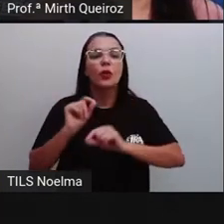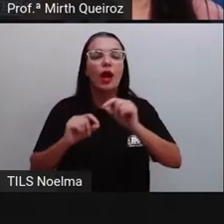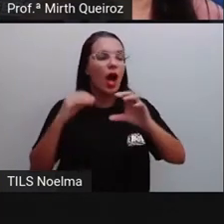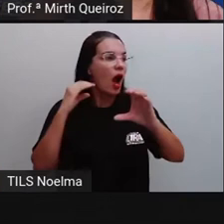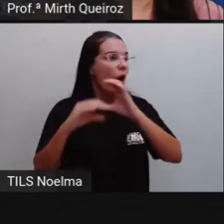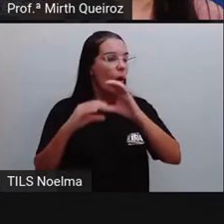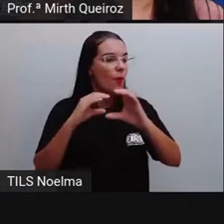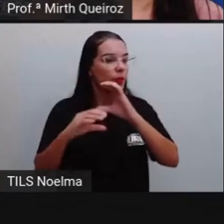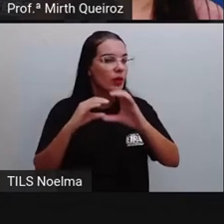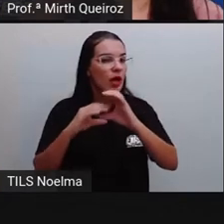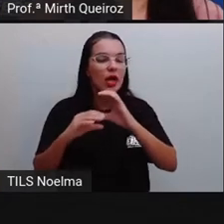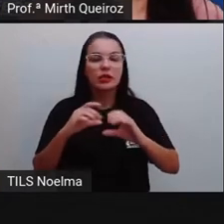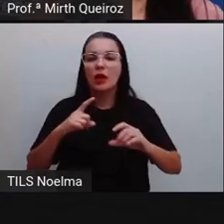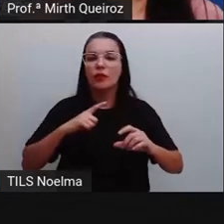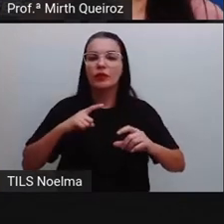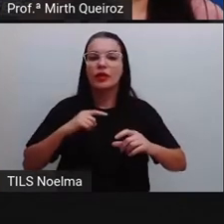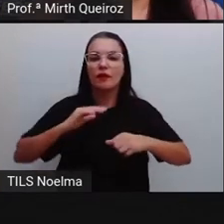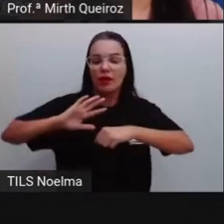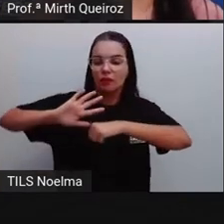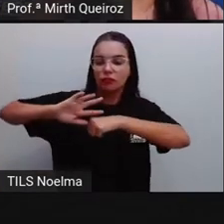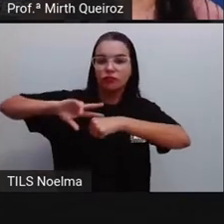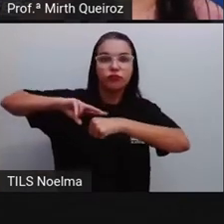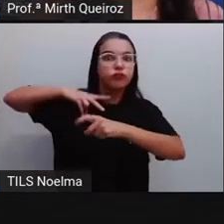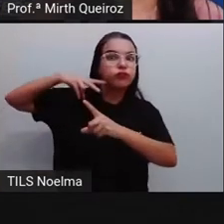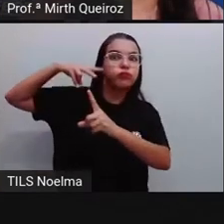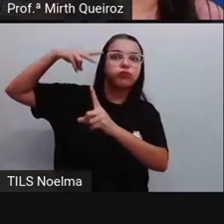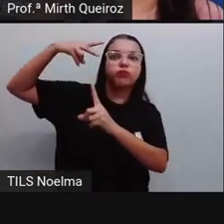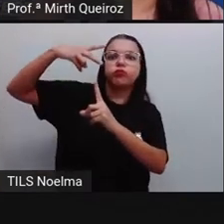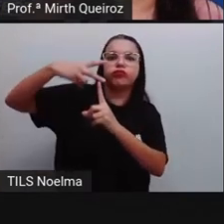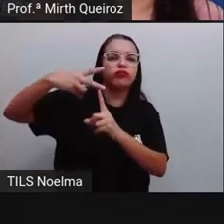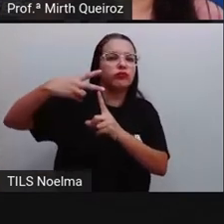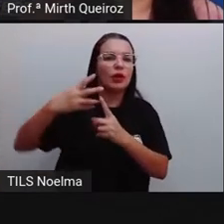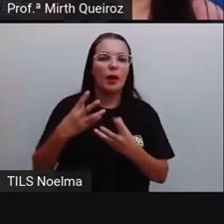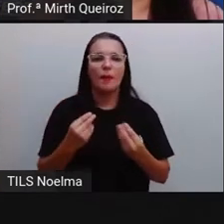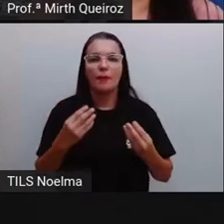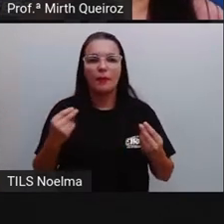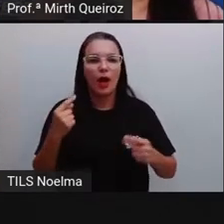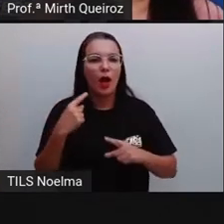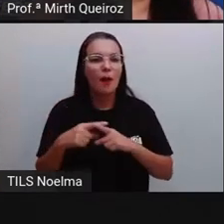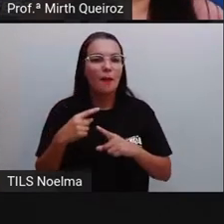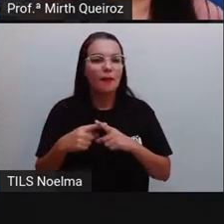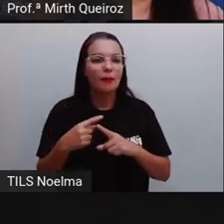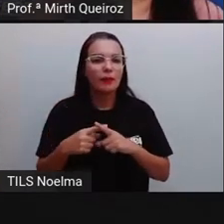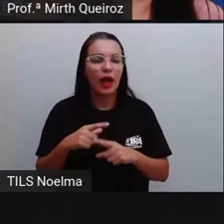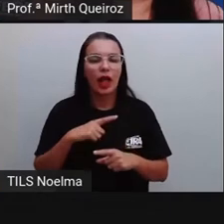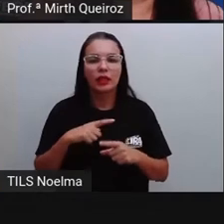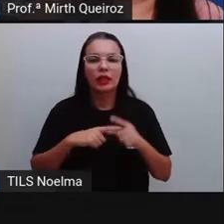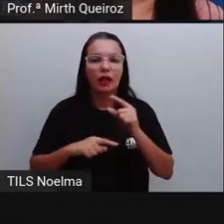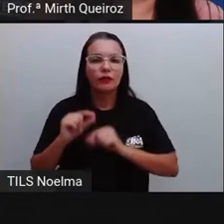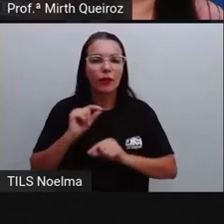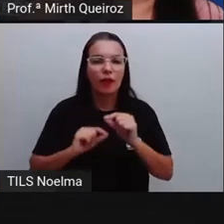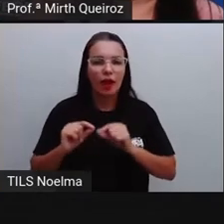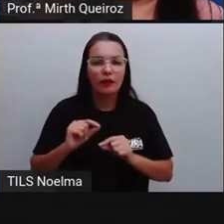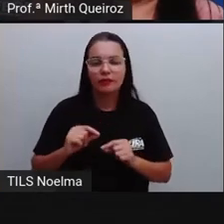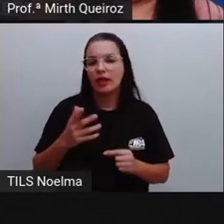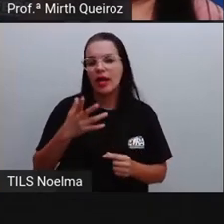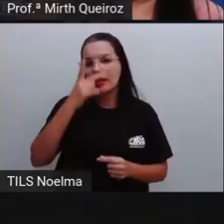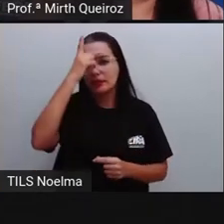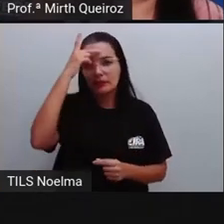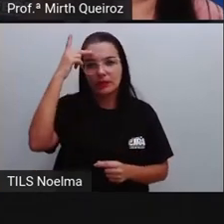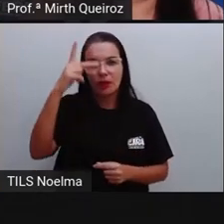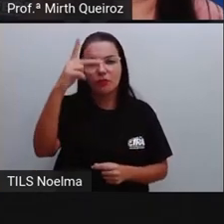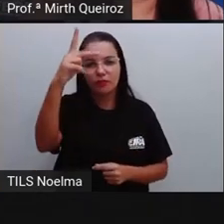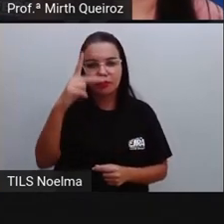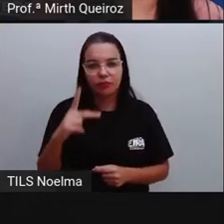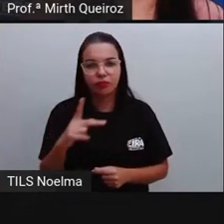comunicação ela evoluísse muito. Os primeiros livros eles foram escritos em pergaminhos pelos monges, né? Como a gente tem um